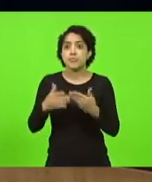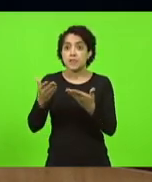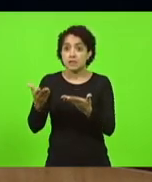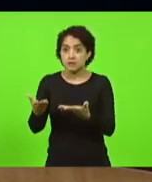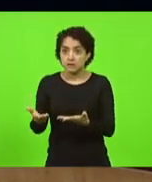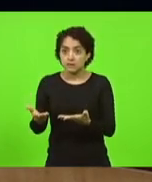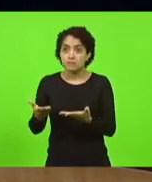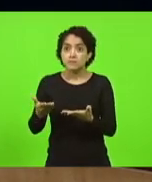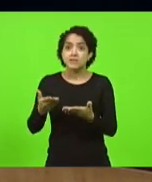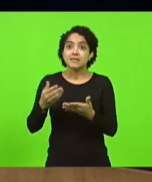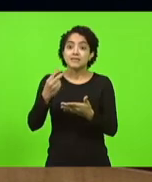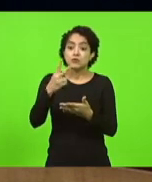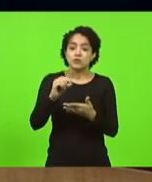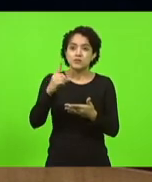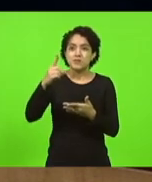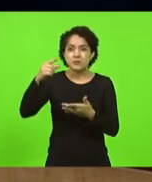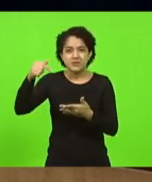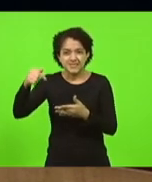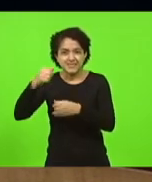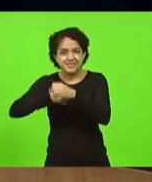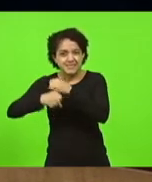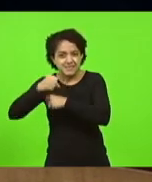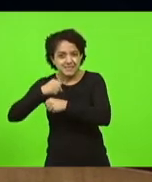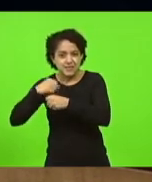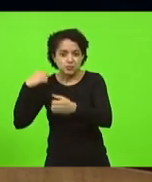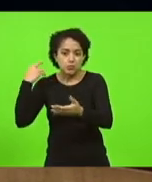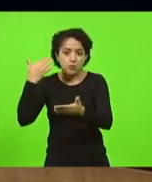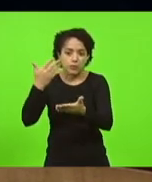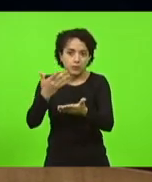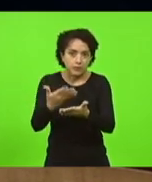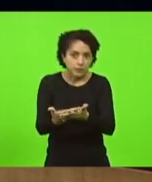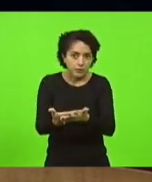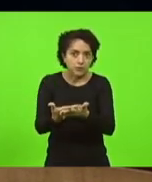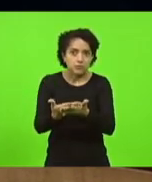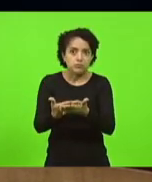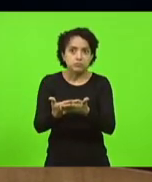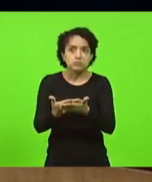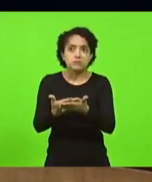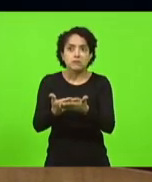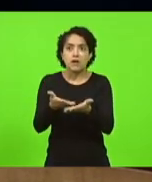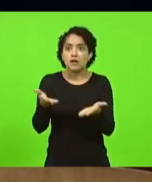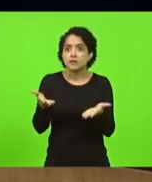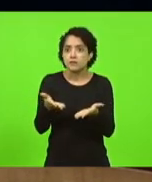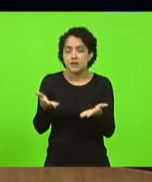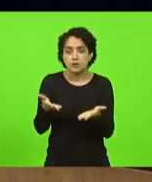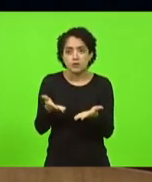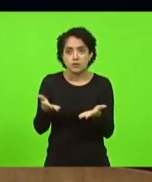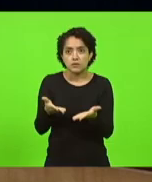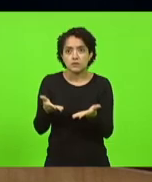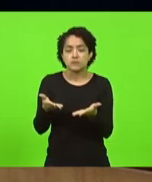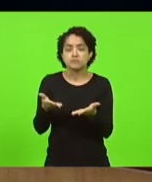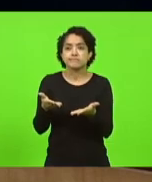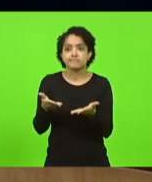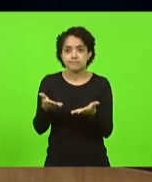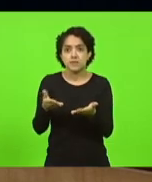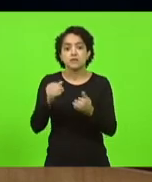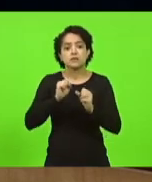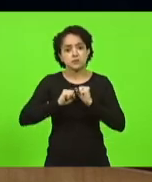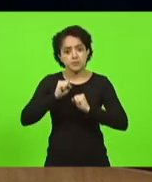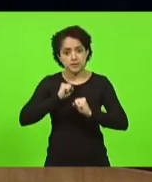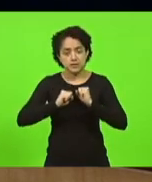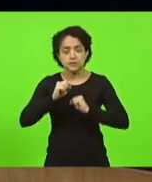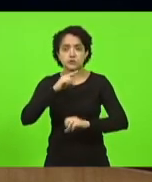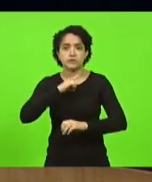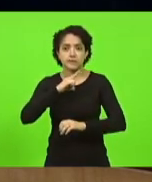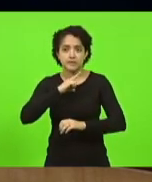desde 2017 sem reajuste do magistério, é claro que se tem uma expectativa